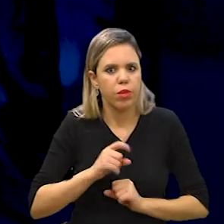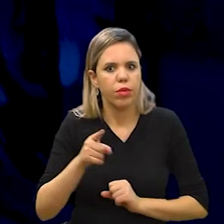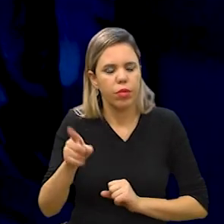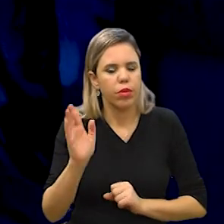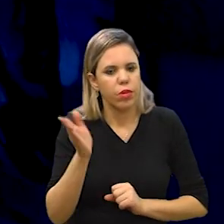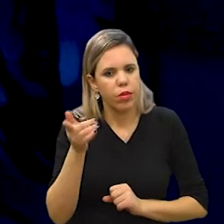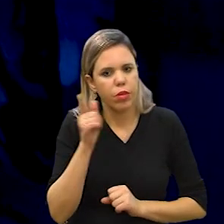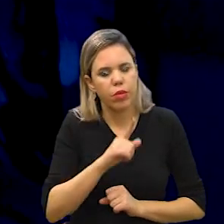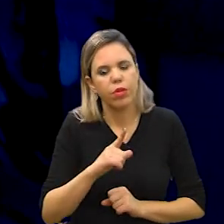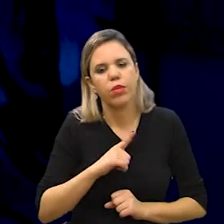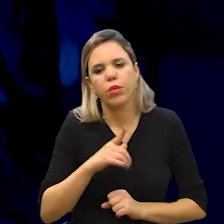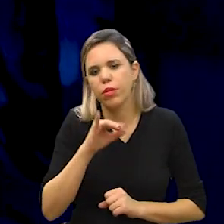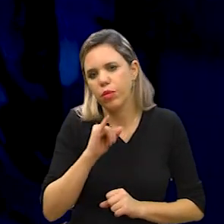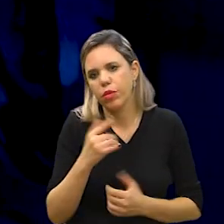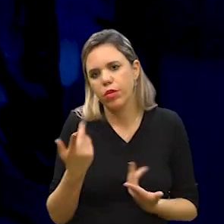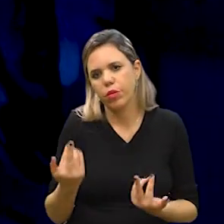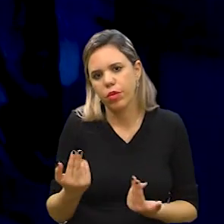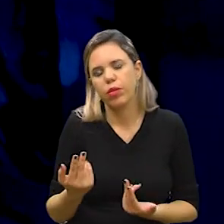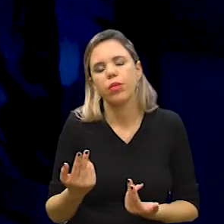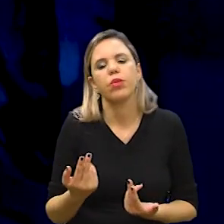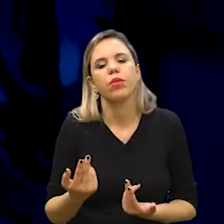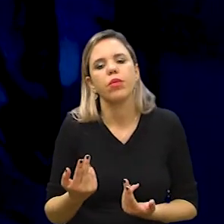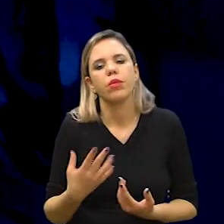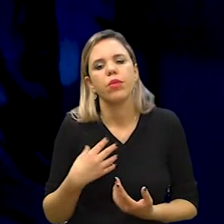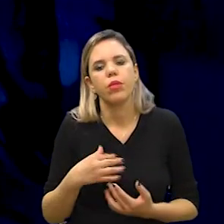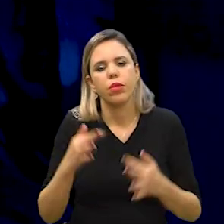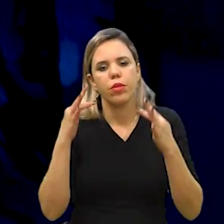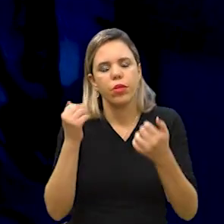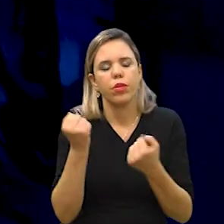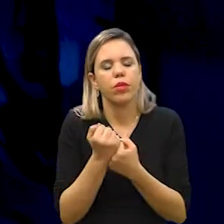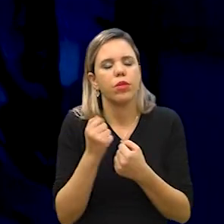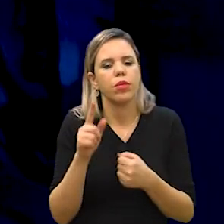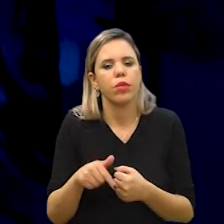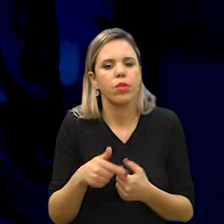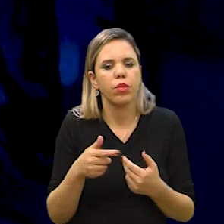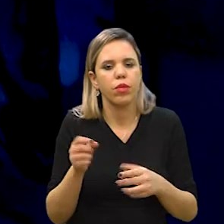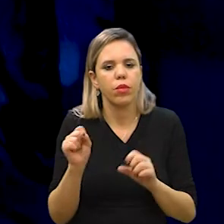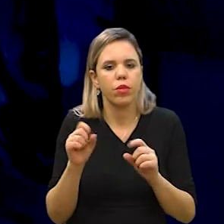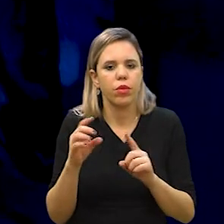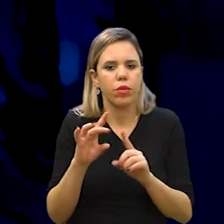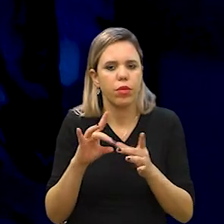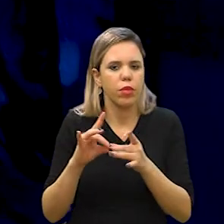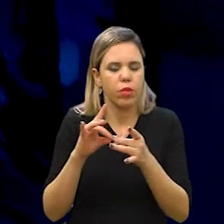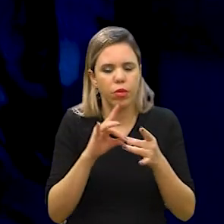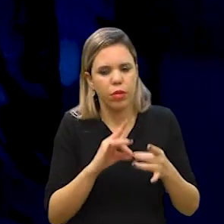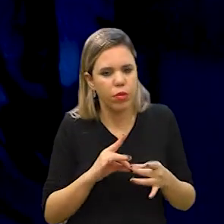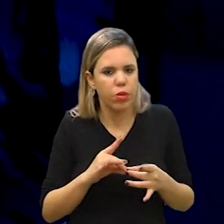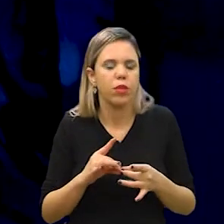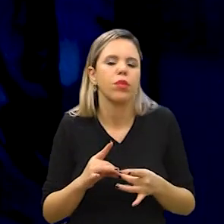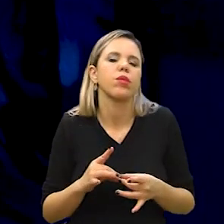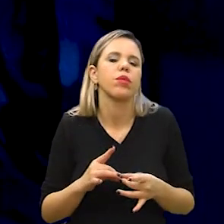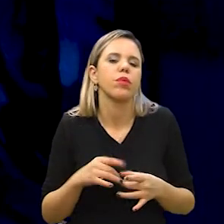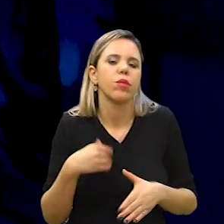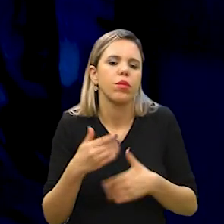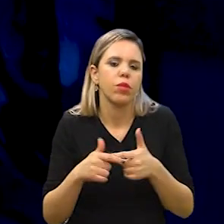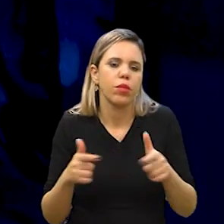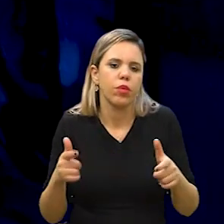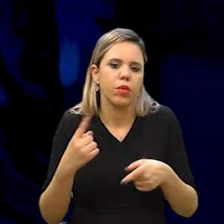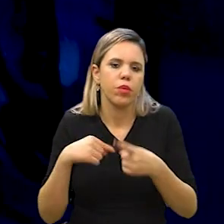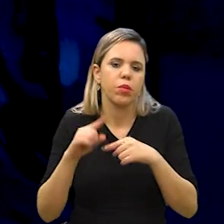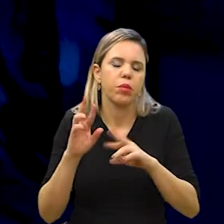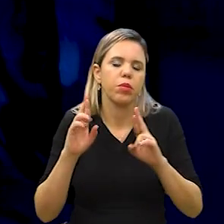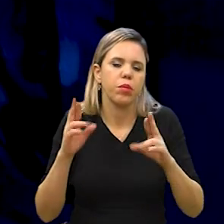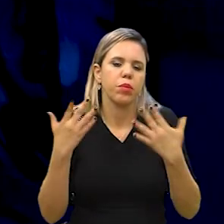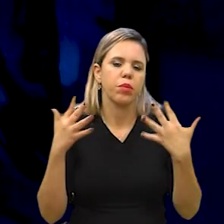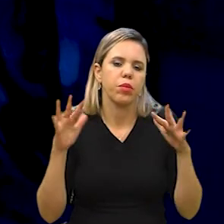bem pulsante em vocês, já que você tem o seu pai como seu fiel escudeiro. É uma sociedade que vai aí de